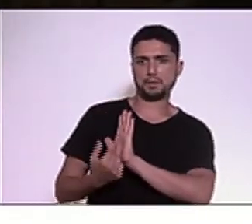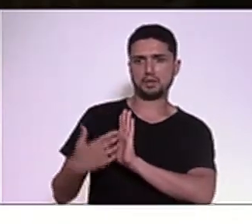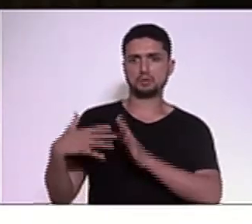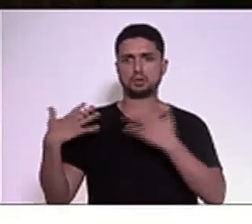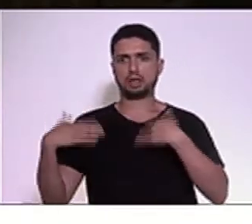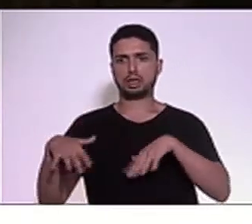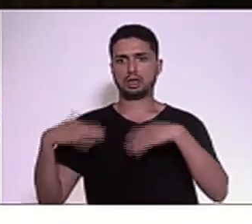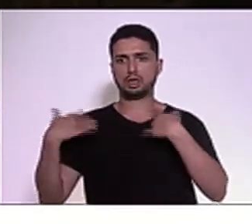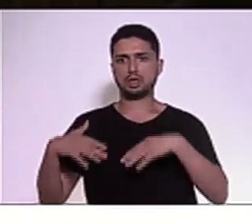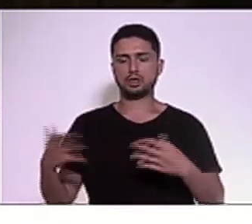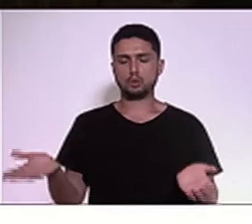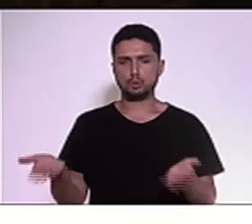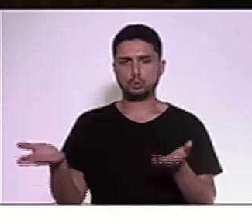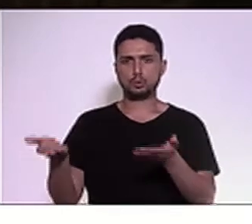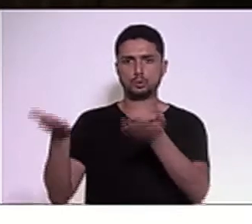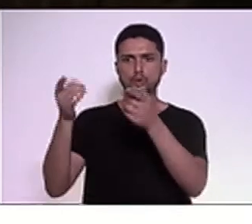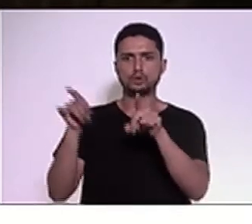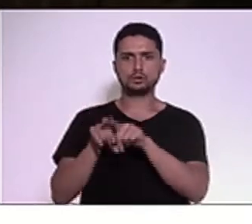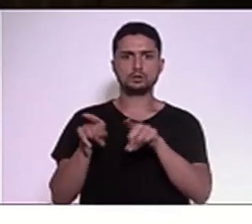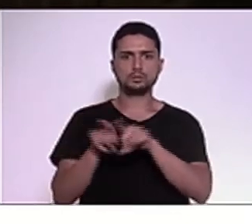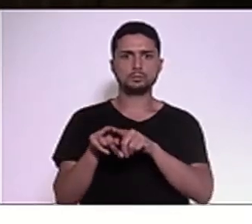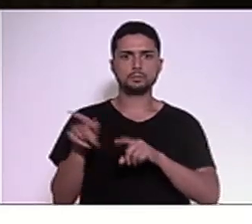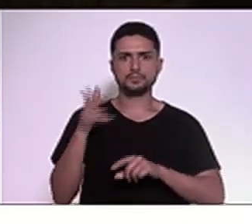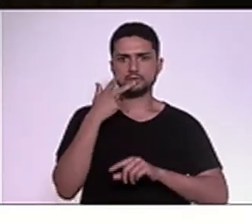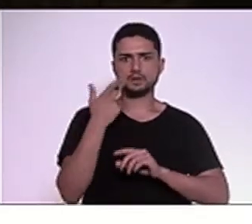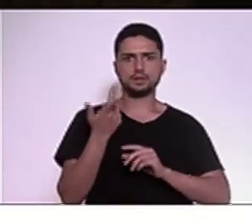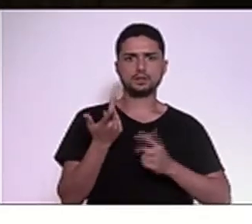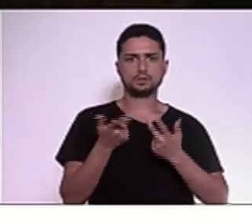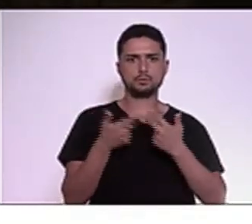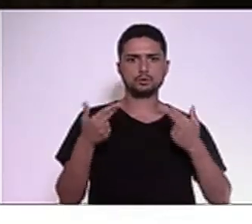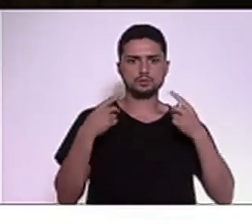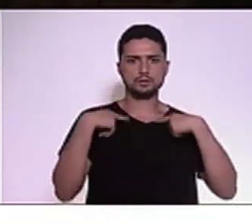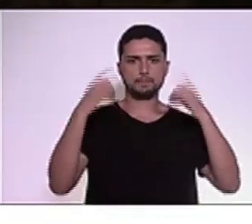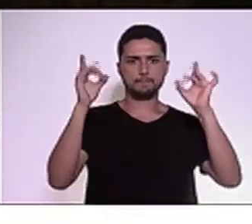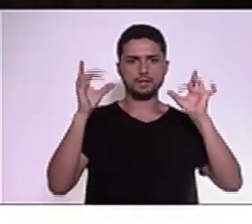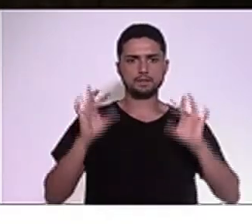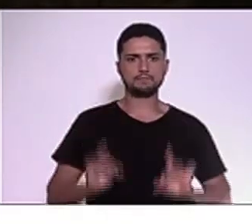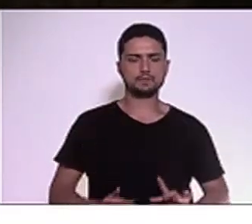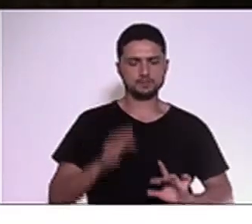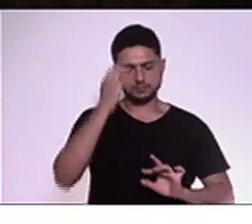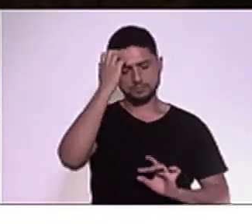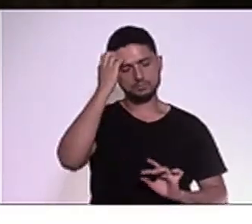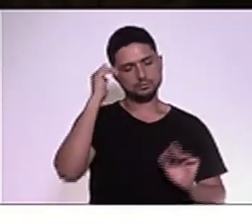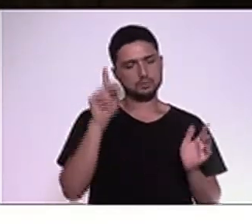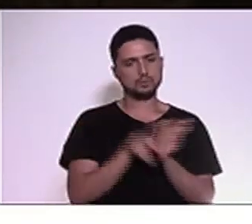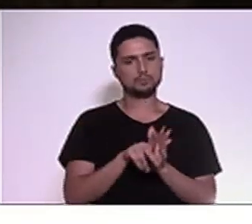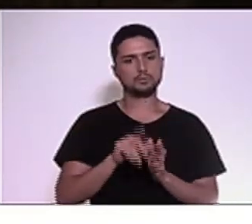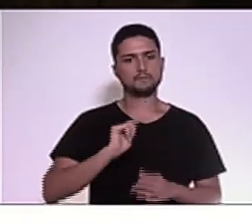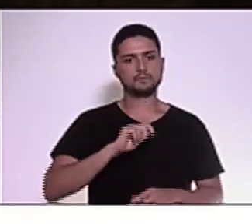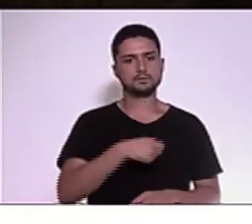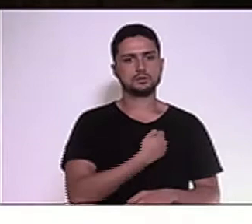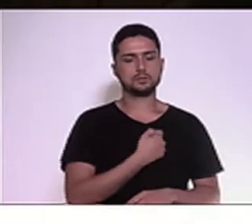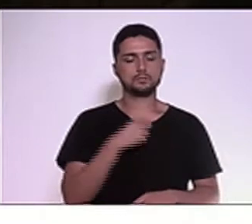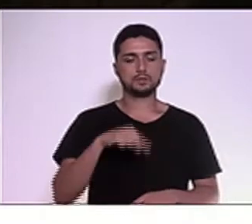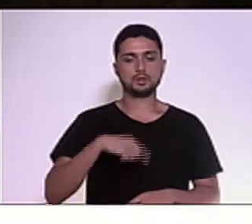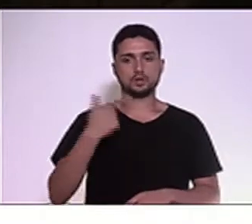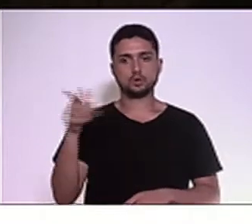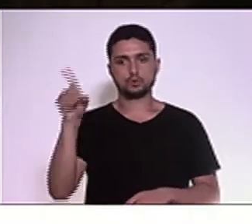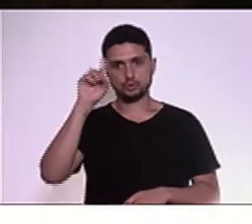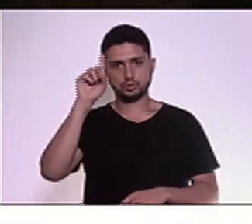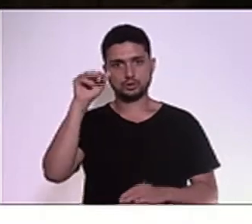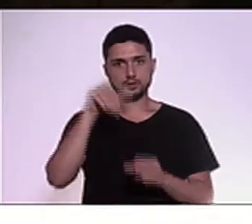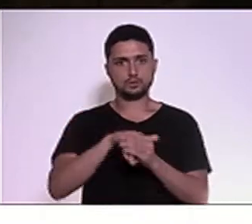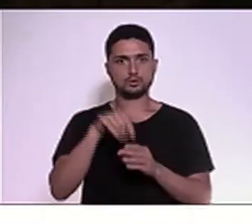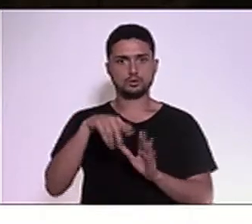e lobby também com os benefícios fiscais. Não à toa, outro dia votamos aqui